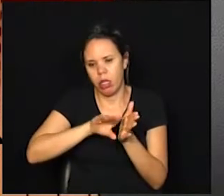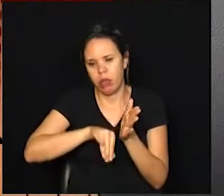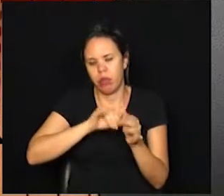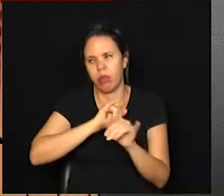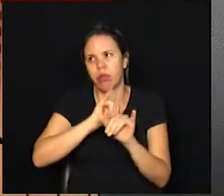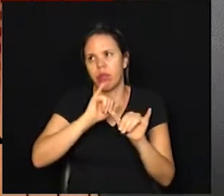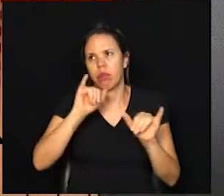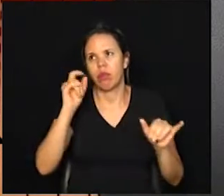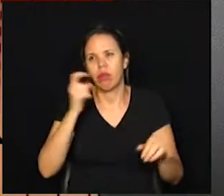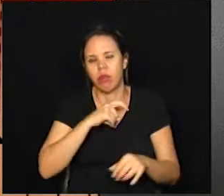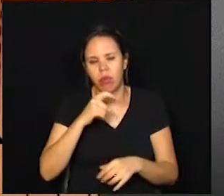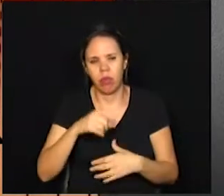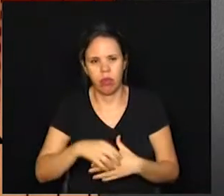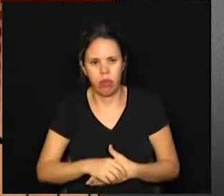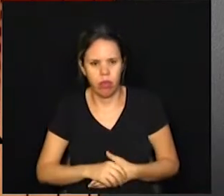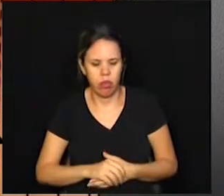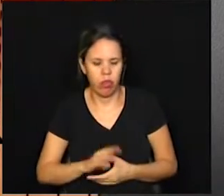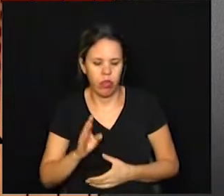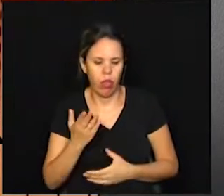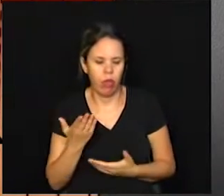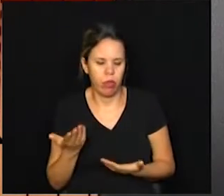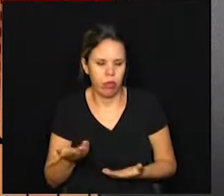falso. E então,